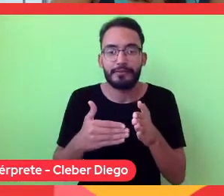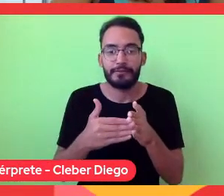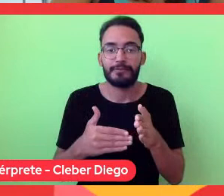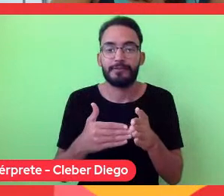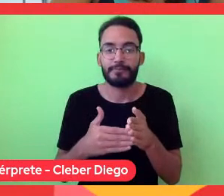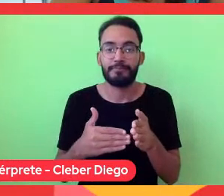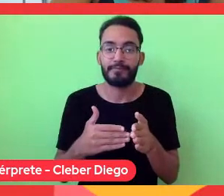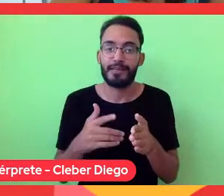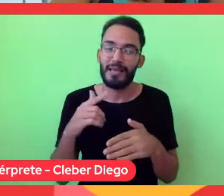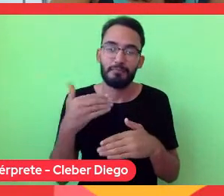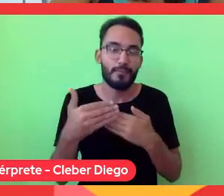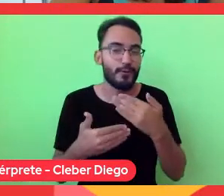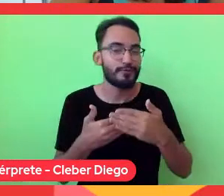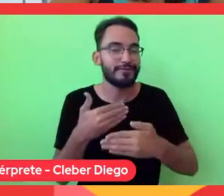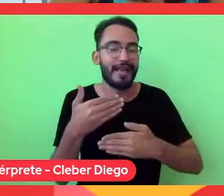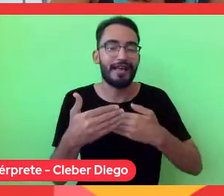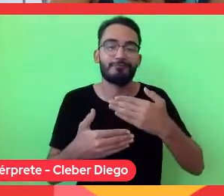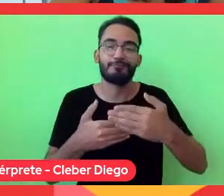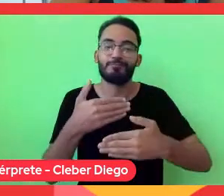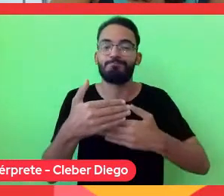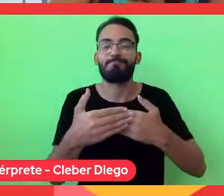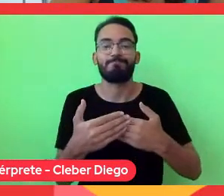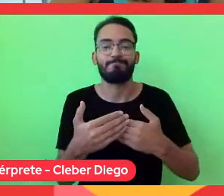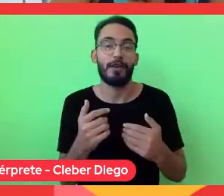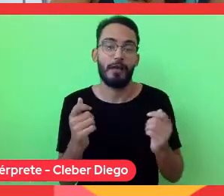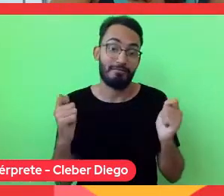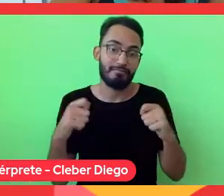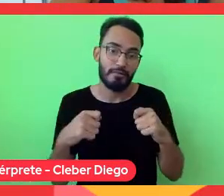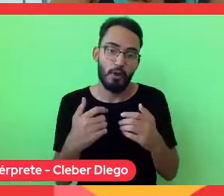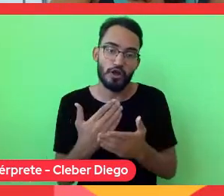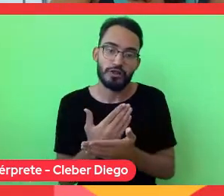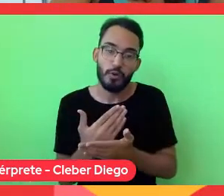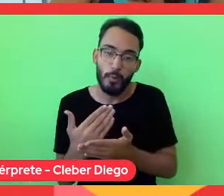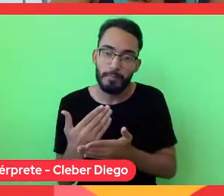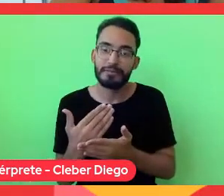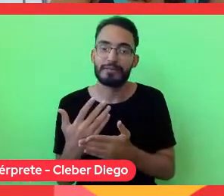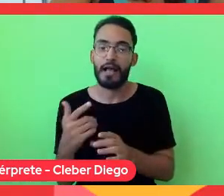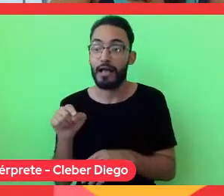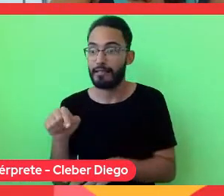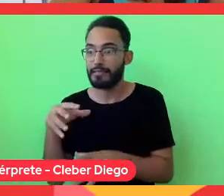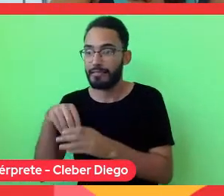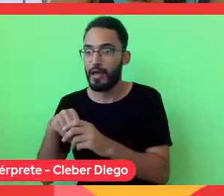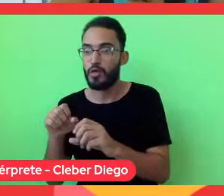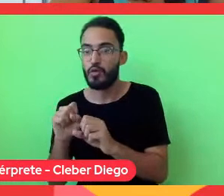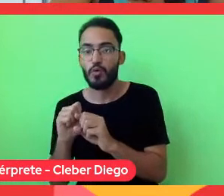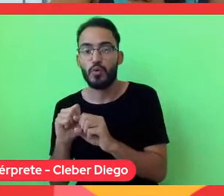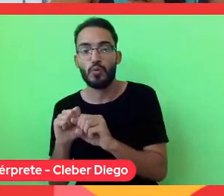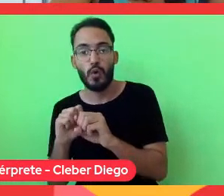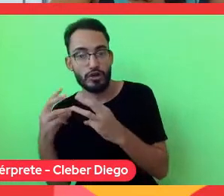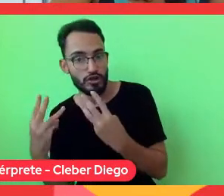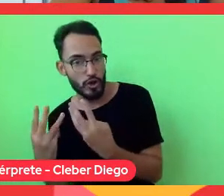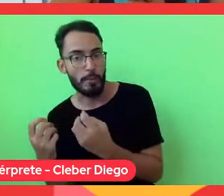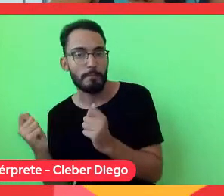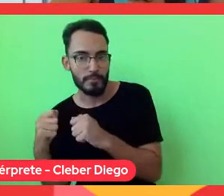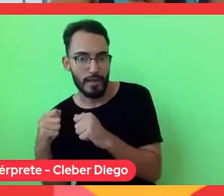um processo, né? Eu acho que ele pode começar com um workshop, ele pode vir antes do workshop,